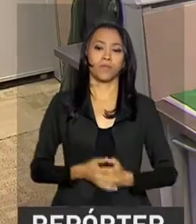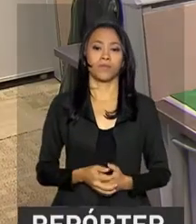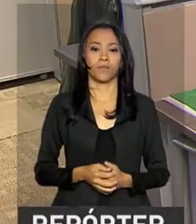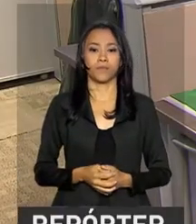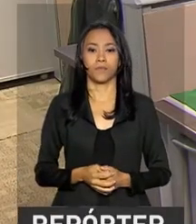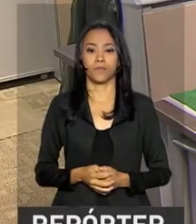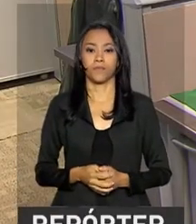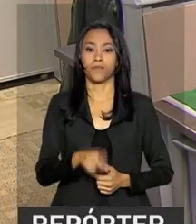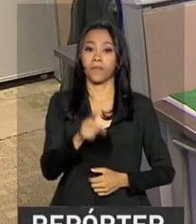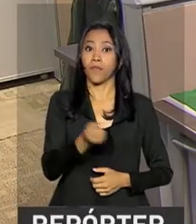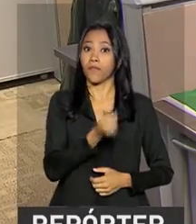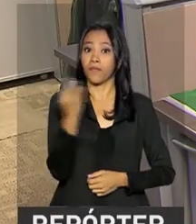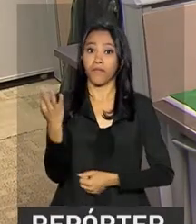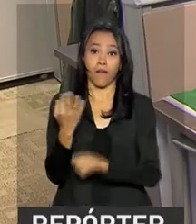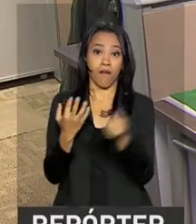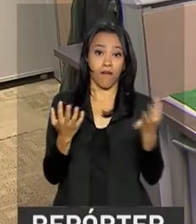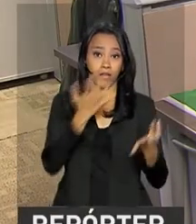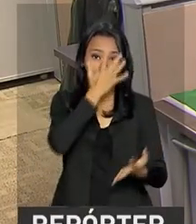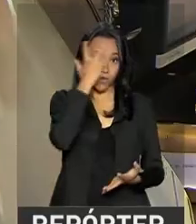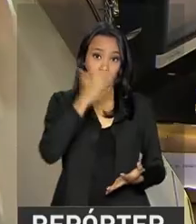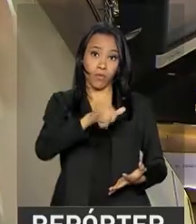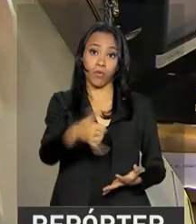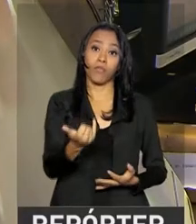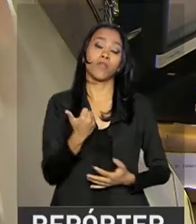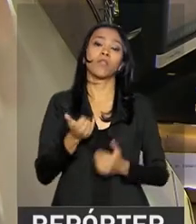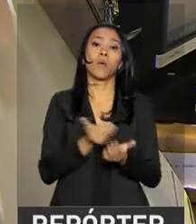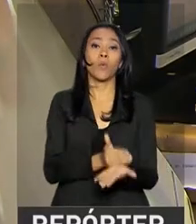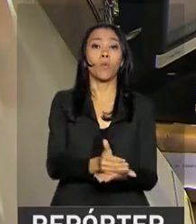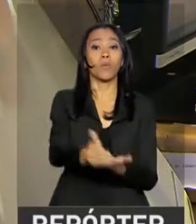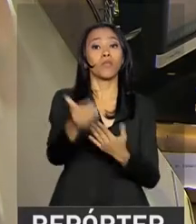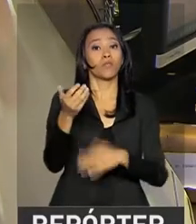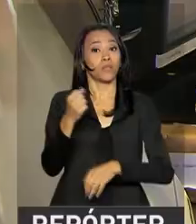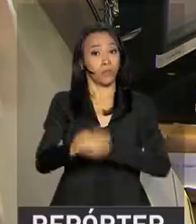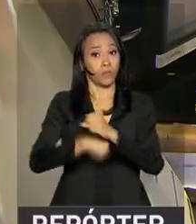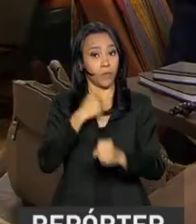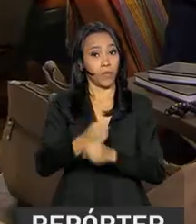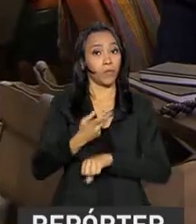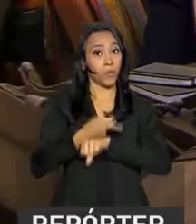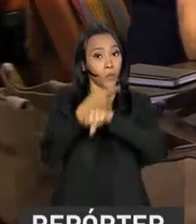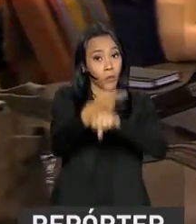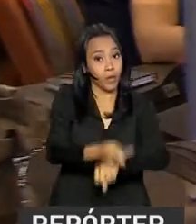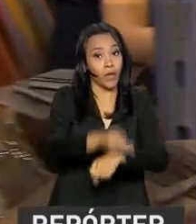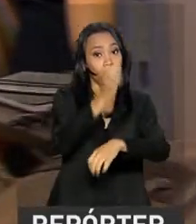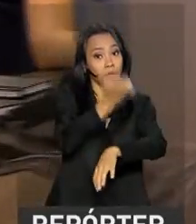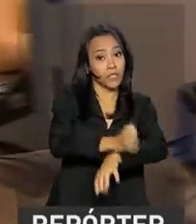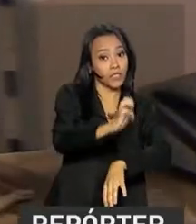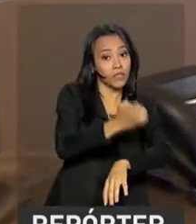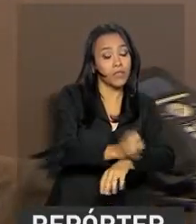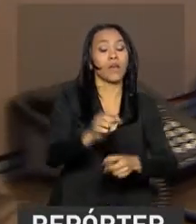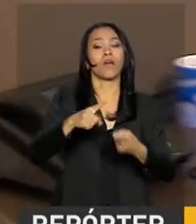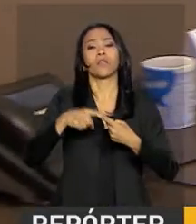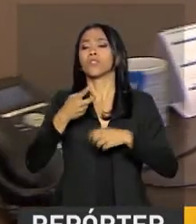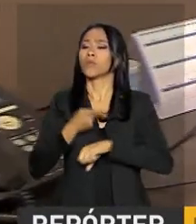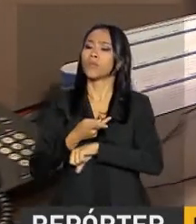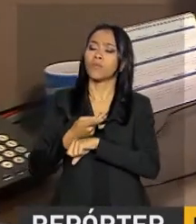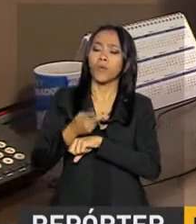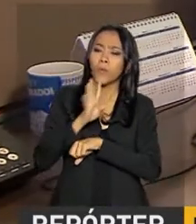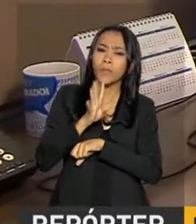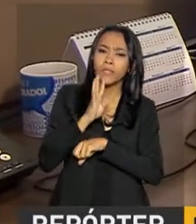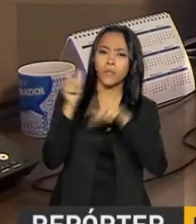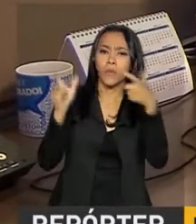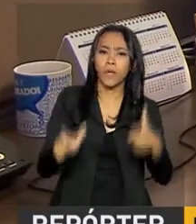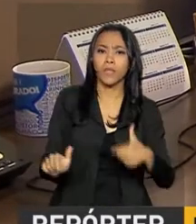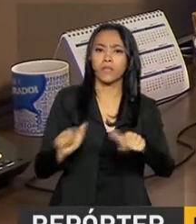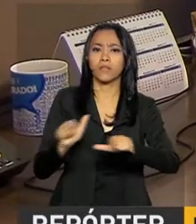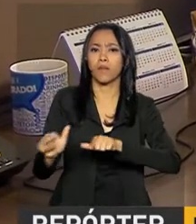muita gente aproveita o início do ano para buscar uma vaga de estágio conhecer o ambiente profissional e colocar em prática